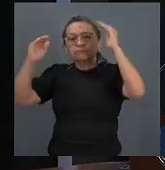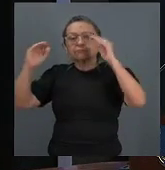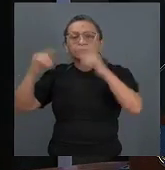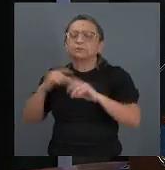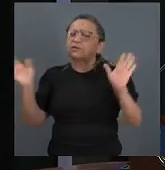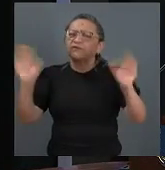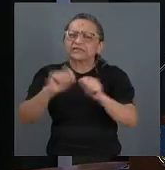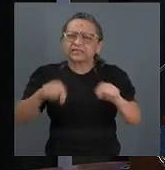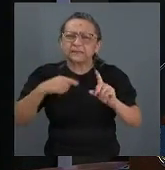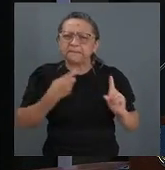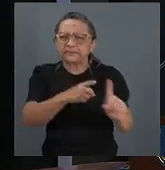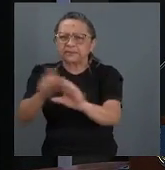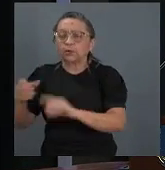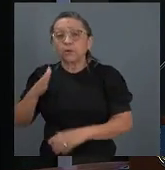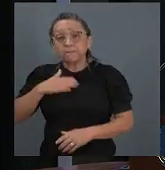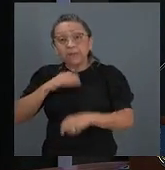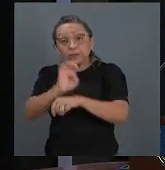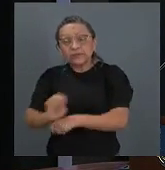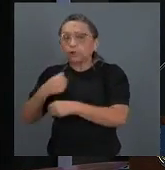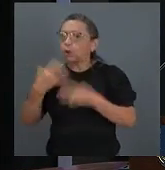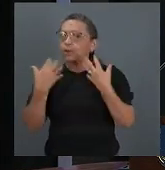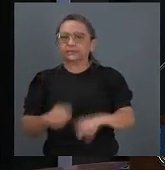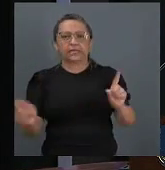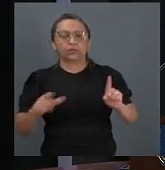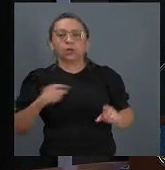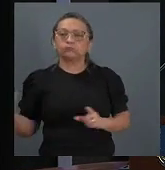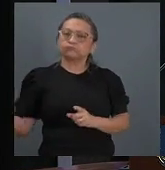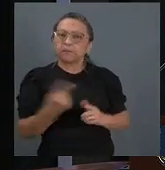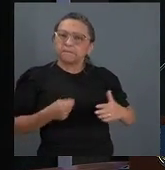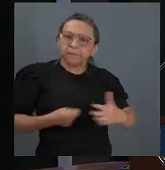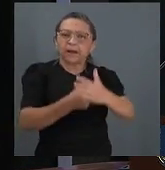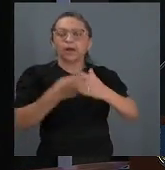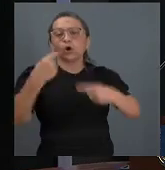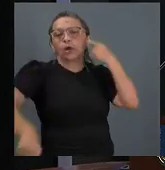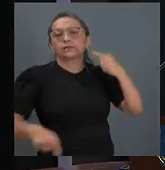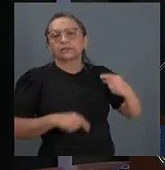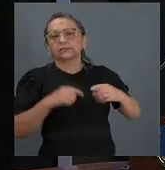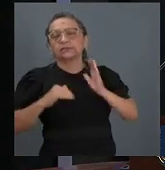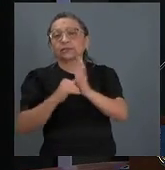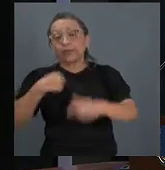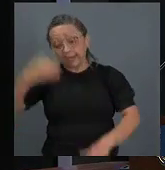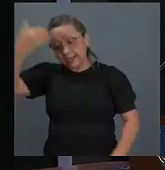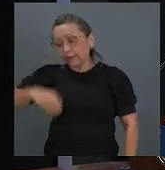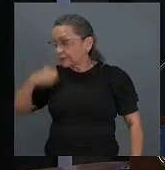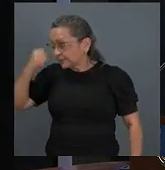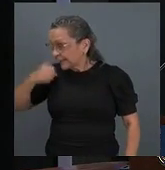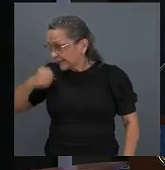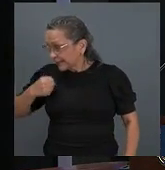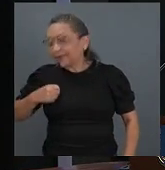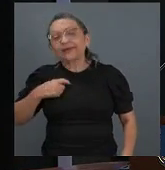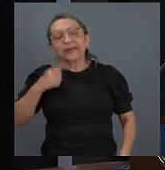esse jogo de perseguição. No meu estado não aceito isso. E eu entrei contra o Senado. Eu, como senador, entrei contra o